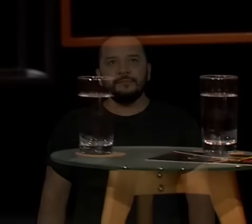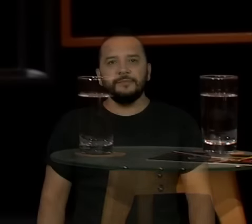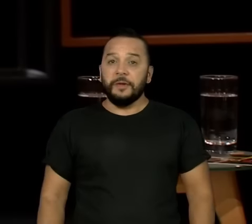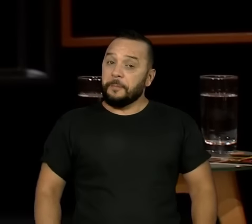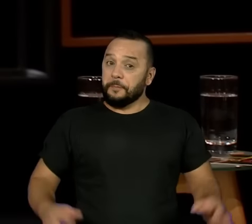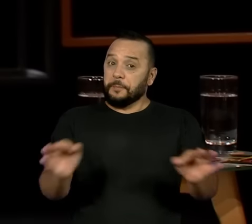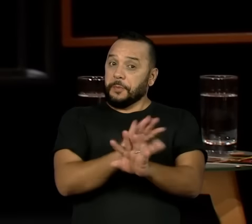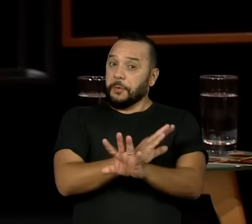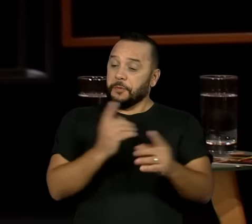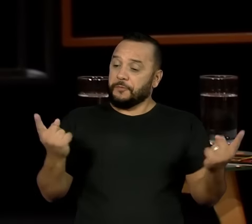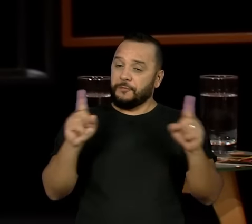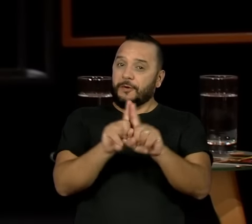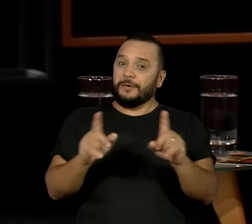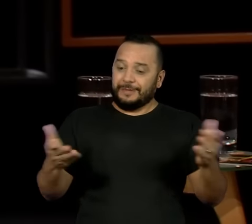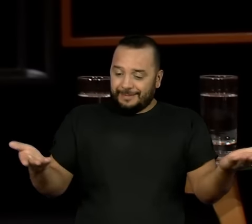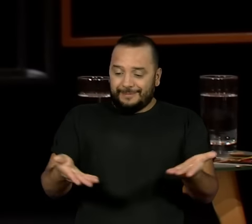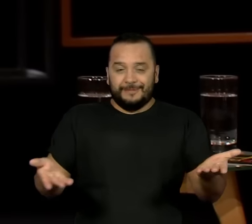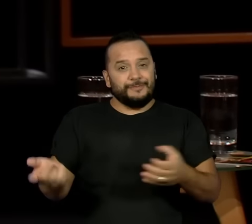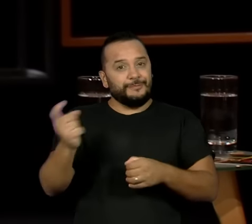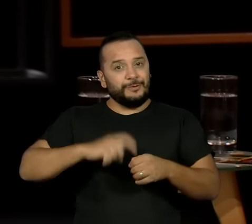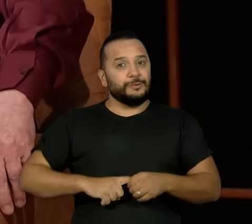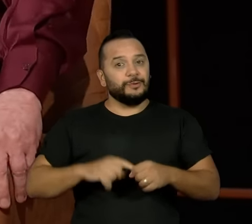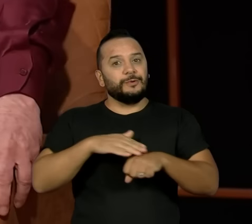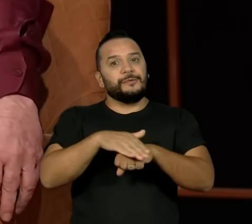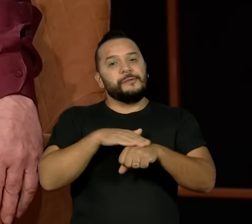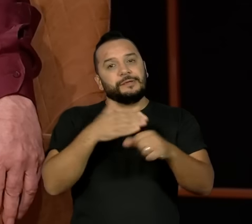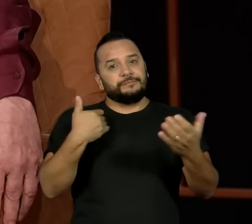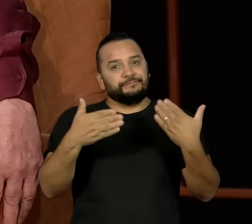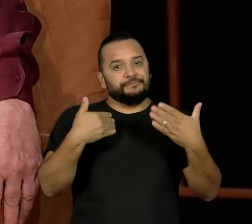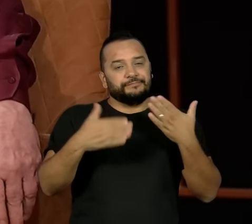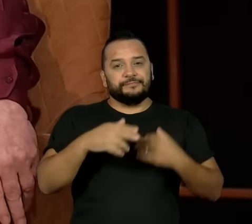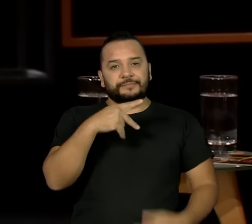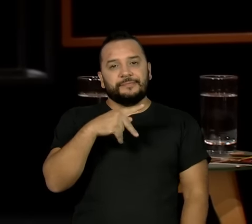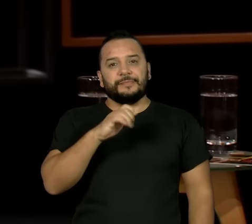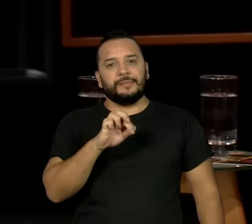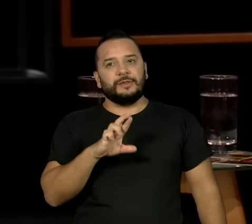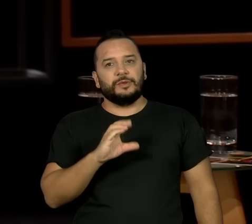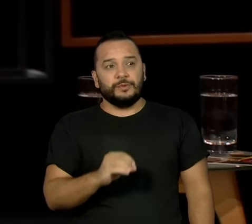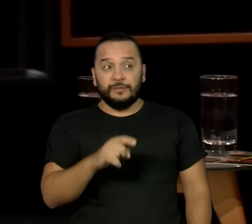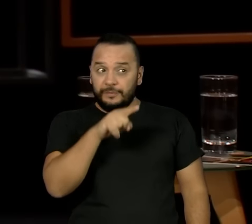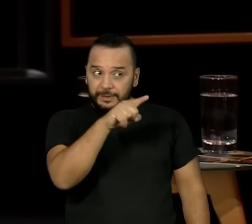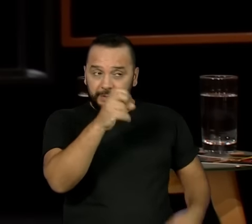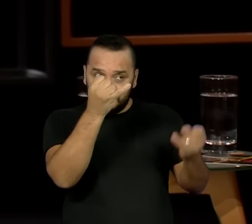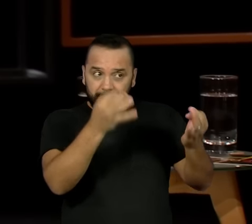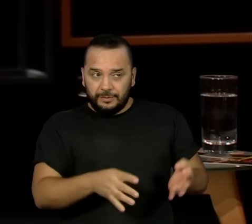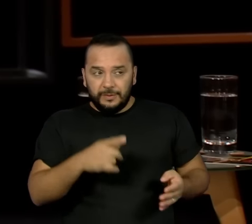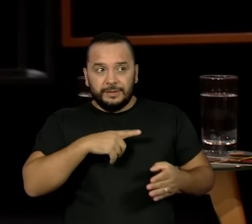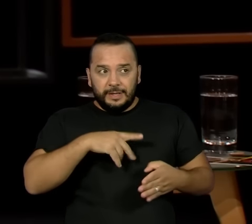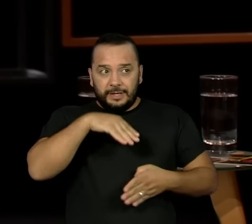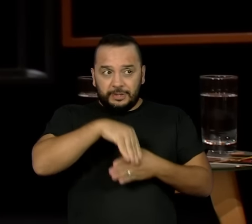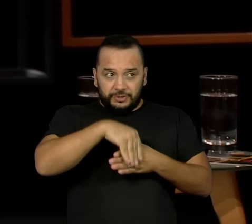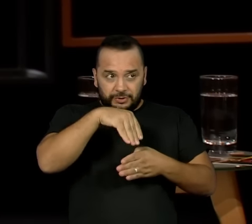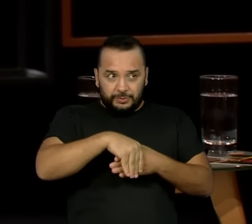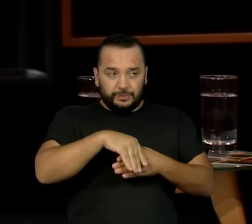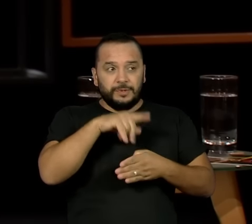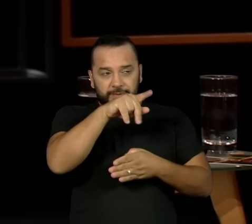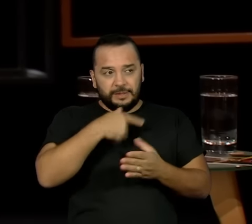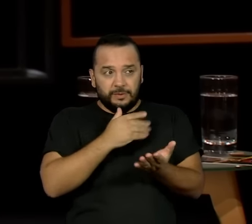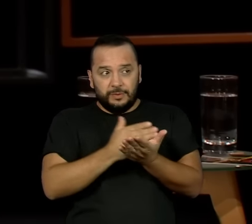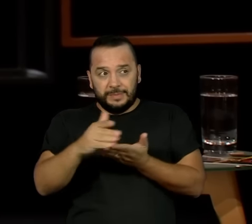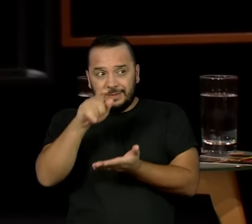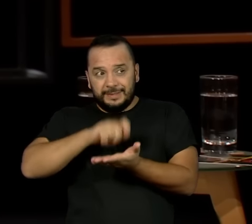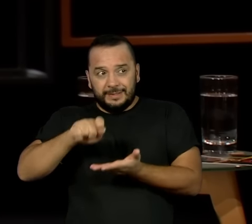Pronto, estamos de volta para continuar a nossa conversa com o Pedro Bandeira. Pedro, você estava falando que você estava numa editora, na Abril, começou a escrever